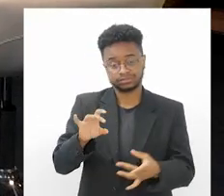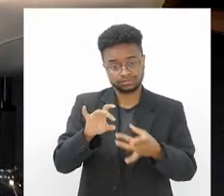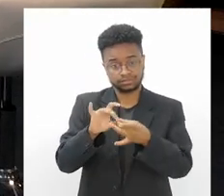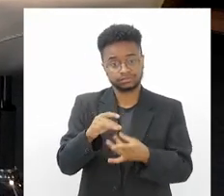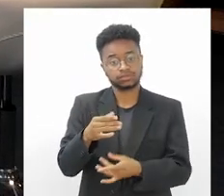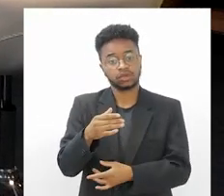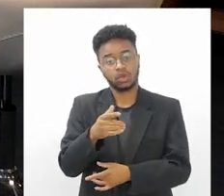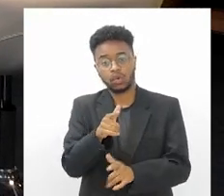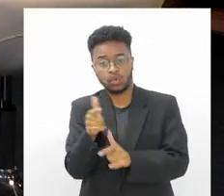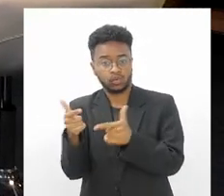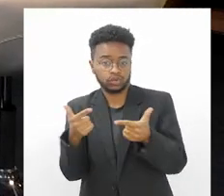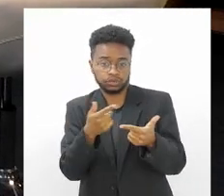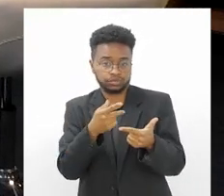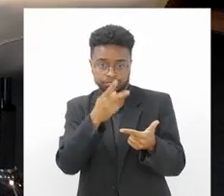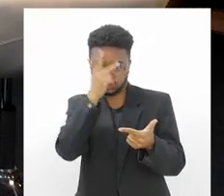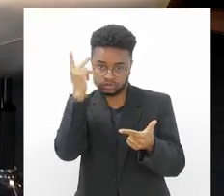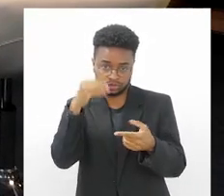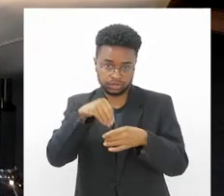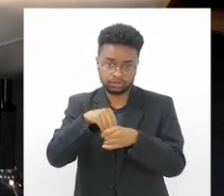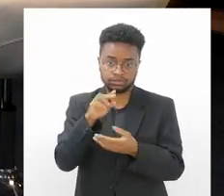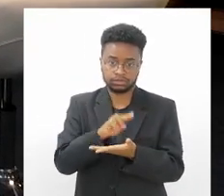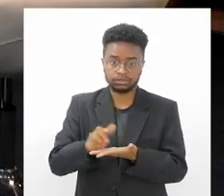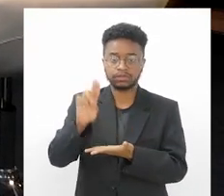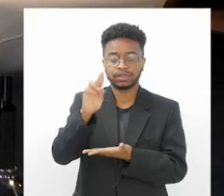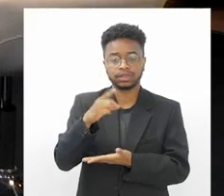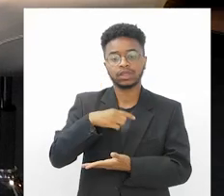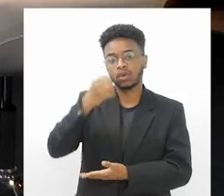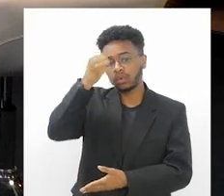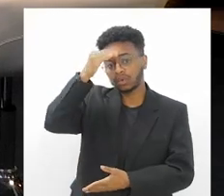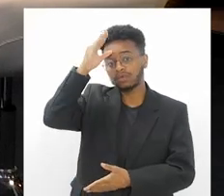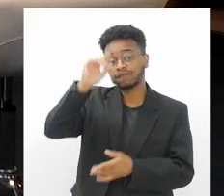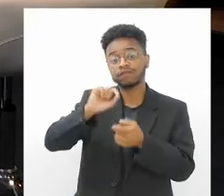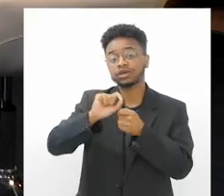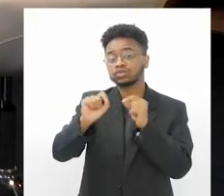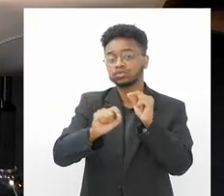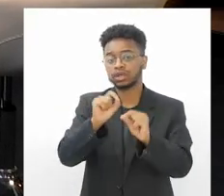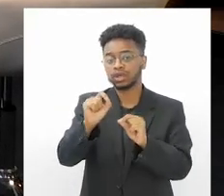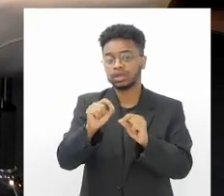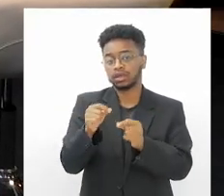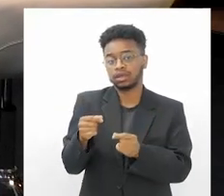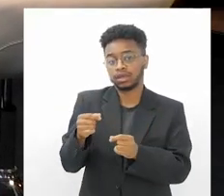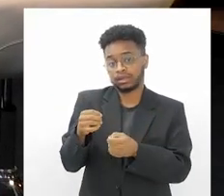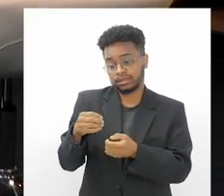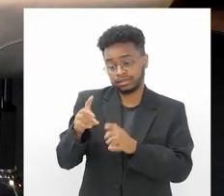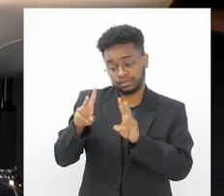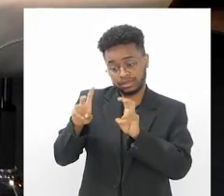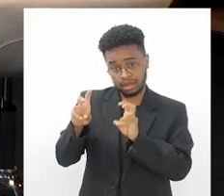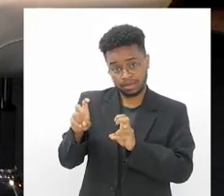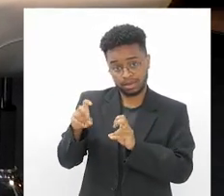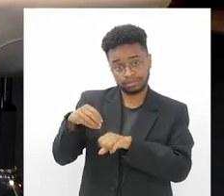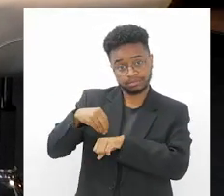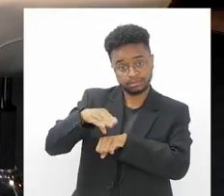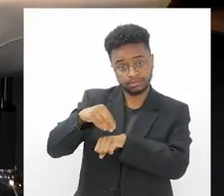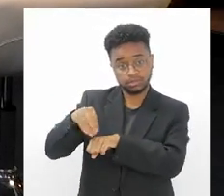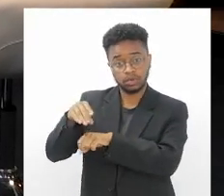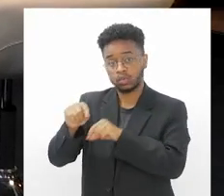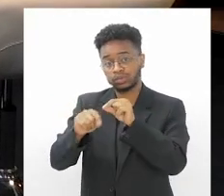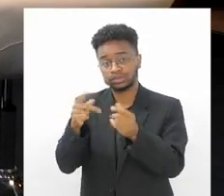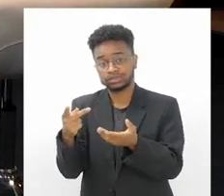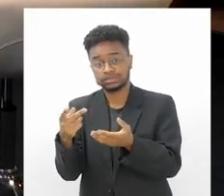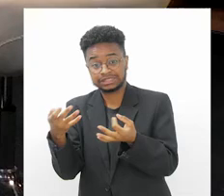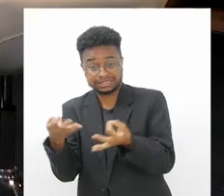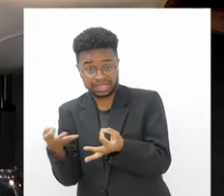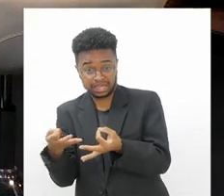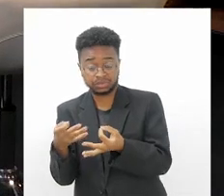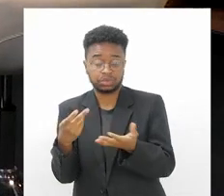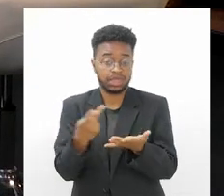né, os colegas que também de outras universidades têm, o que vocês fazem? Vocês dão a matéria e passam aquilo que é certo